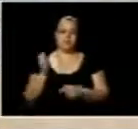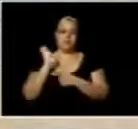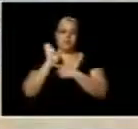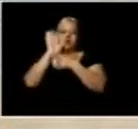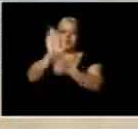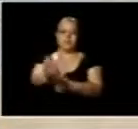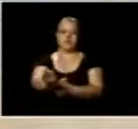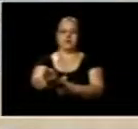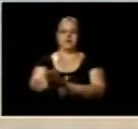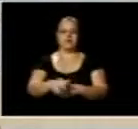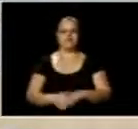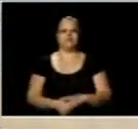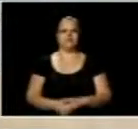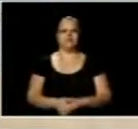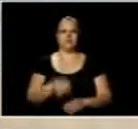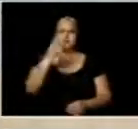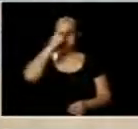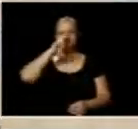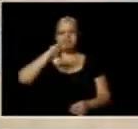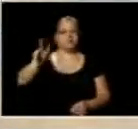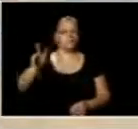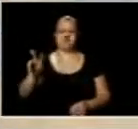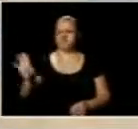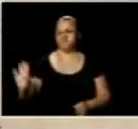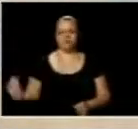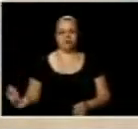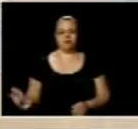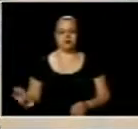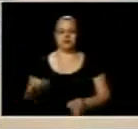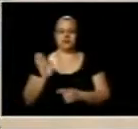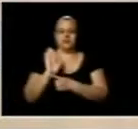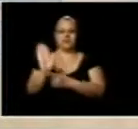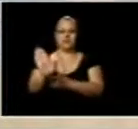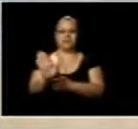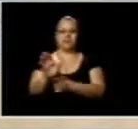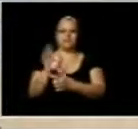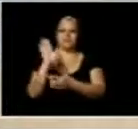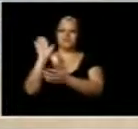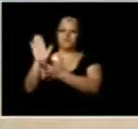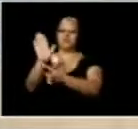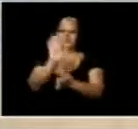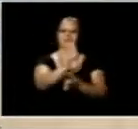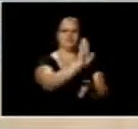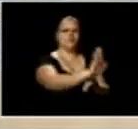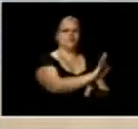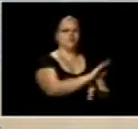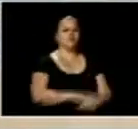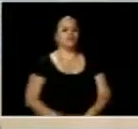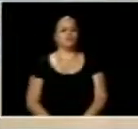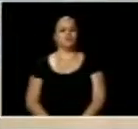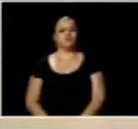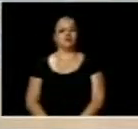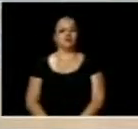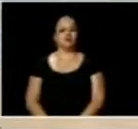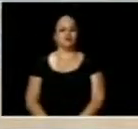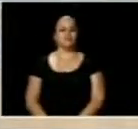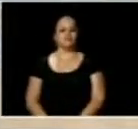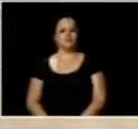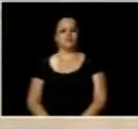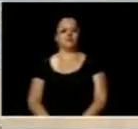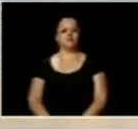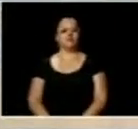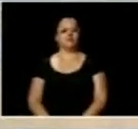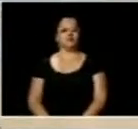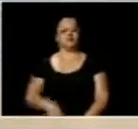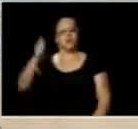propaganda de uma festa tradicional na cidade e que traz milhares de pessoas, porque é a cultura